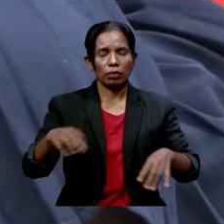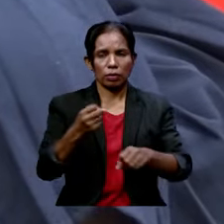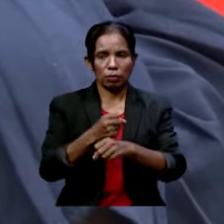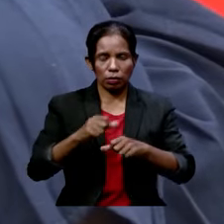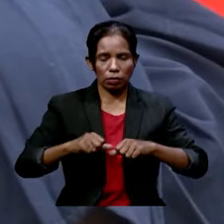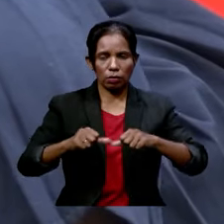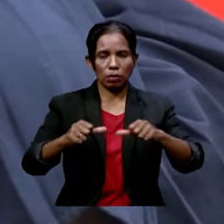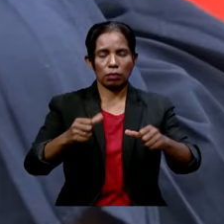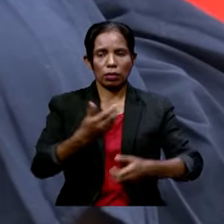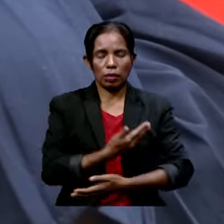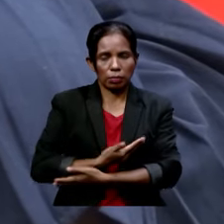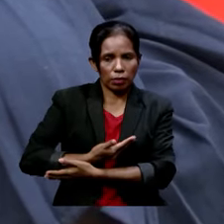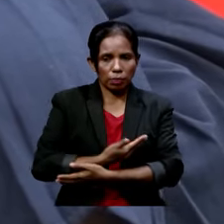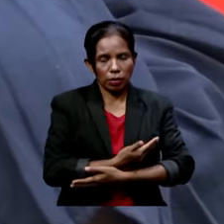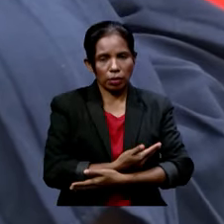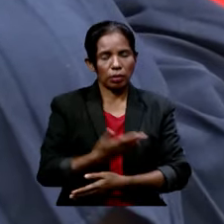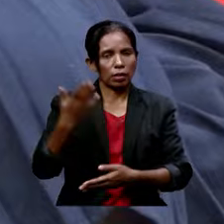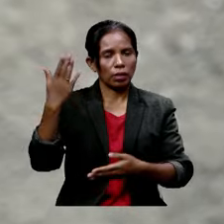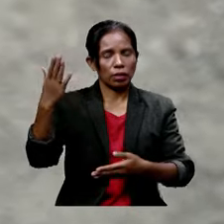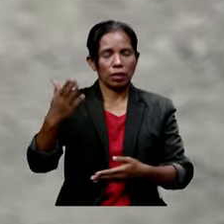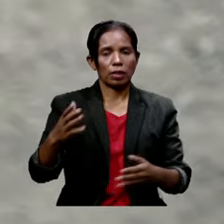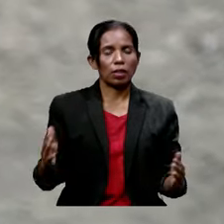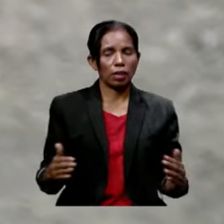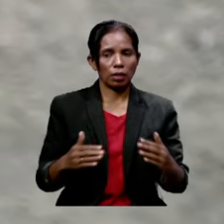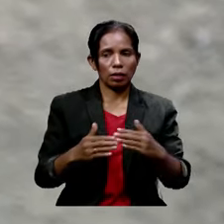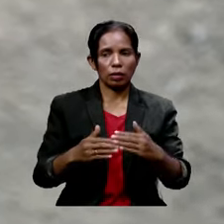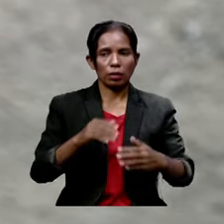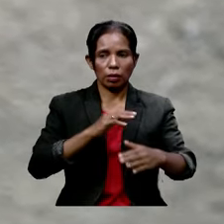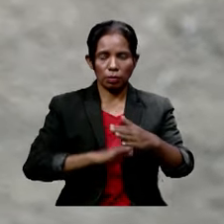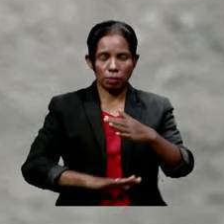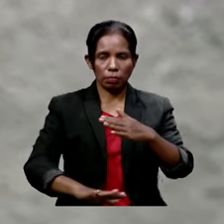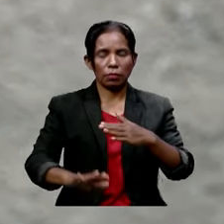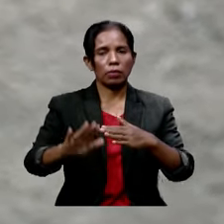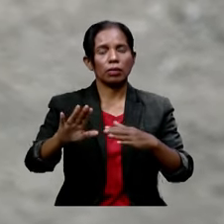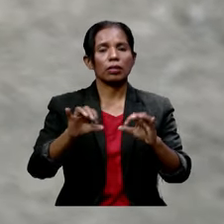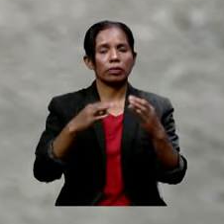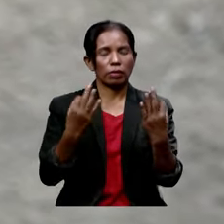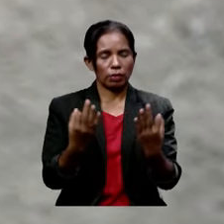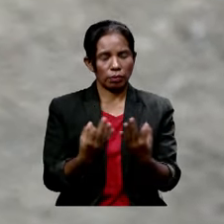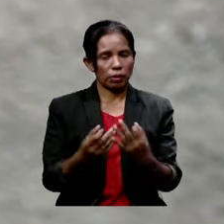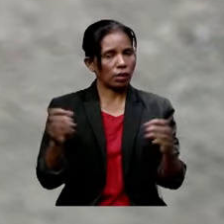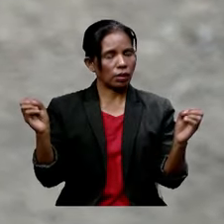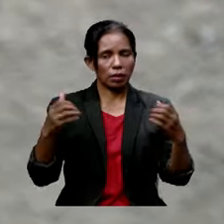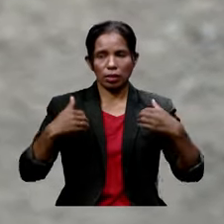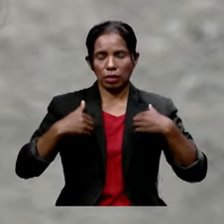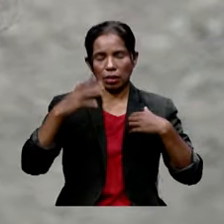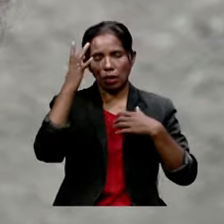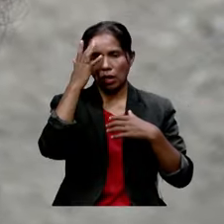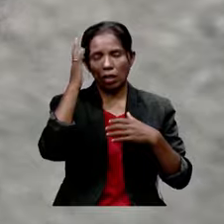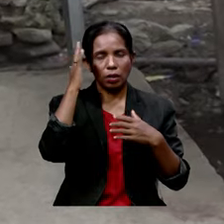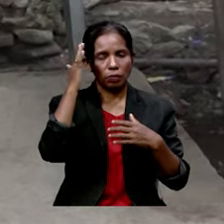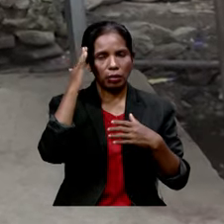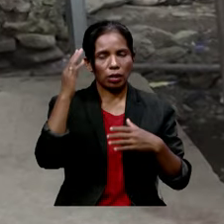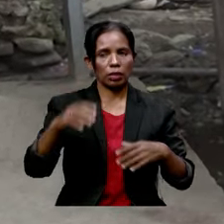cuida kosokuan ni be mak iha niak notak to consegue hamoris fruta familia ninia no la iha anui ato estraga oang